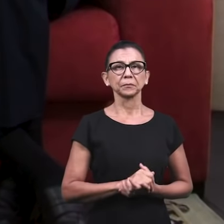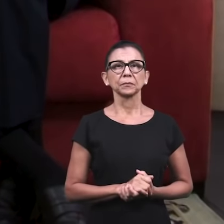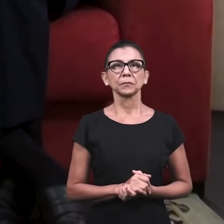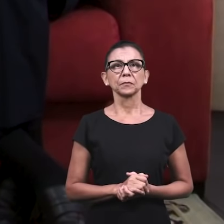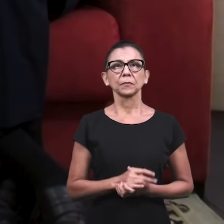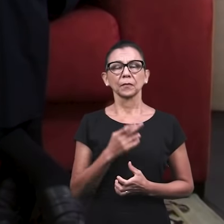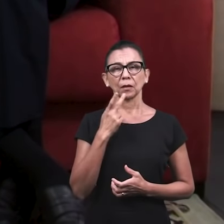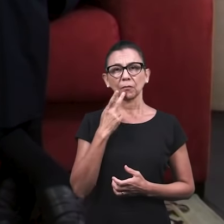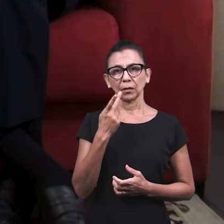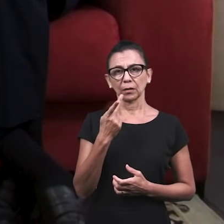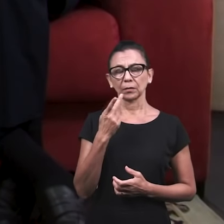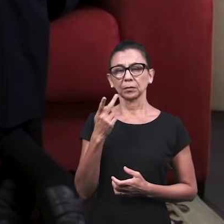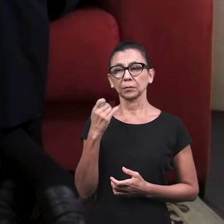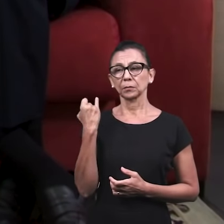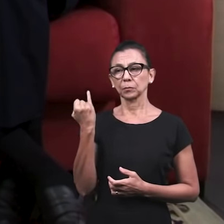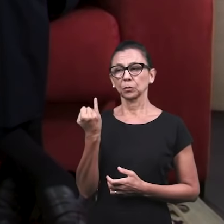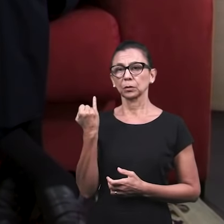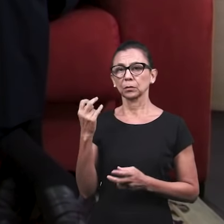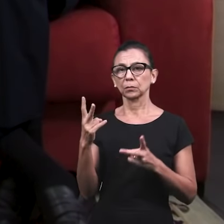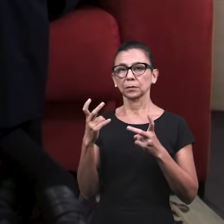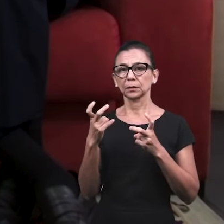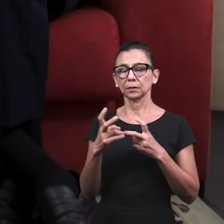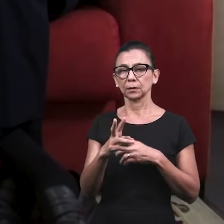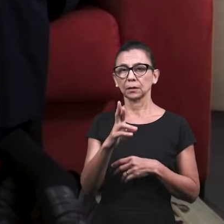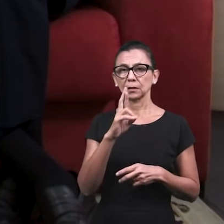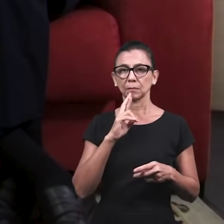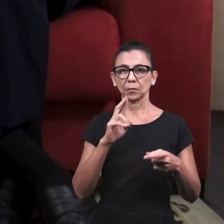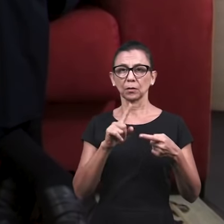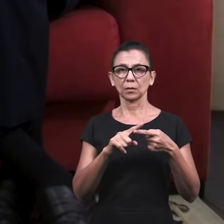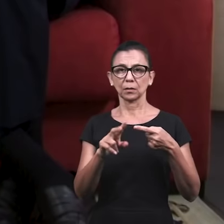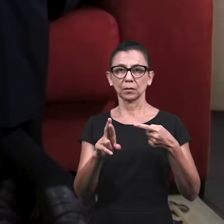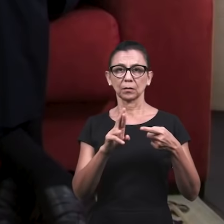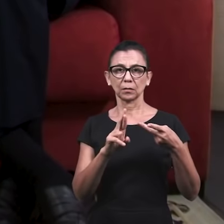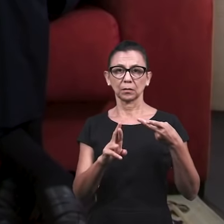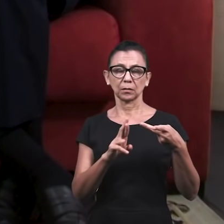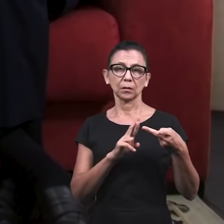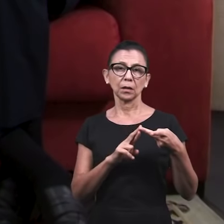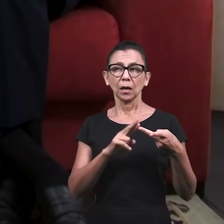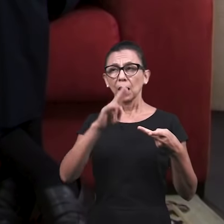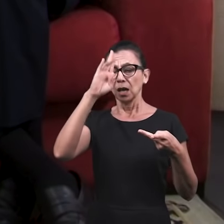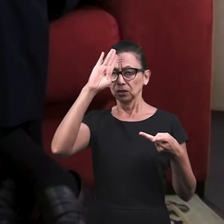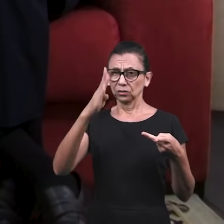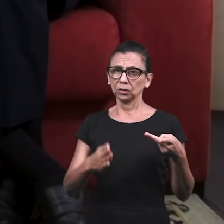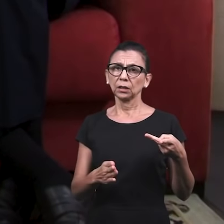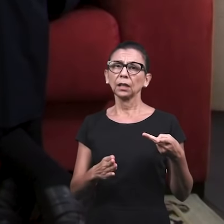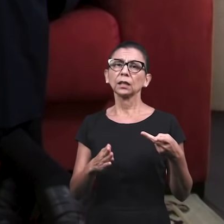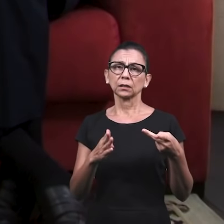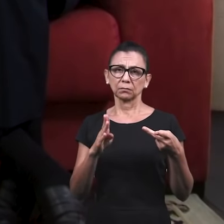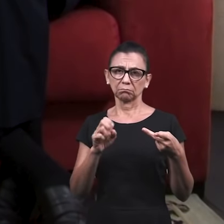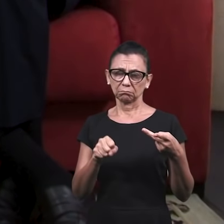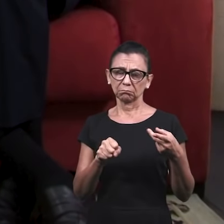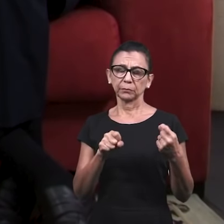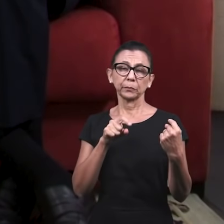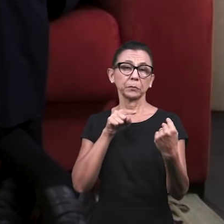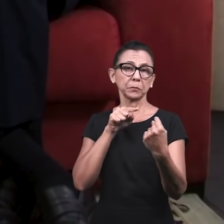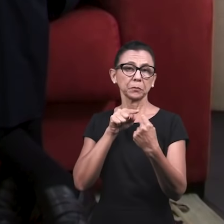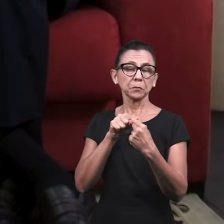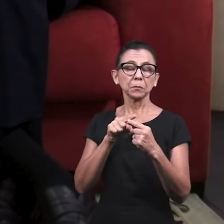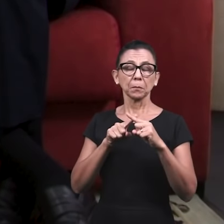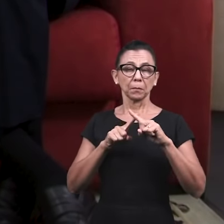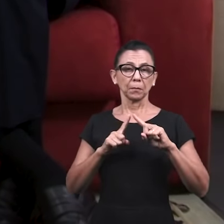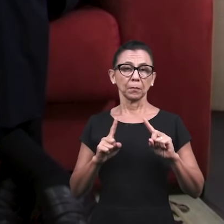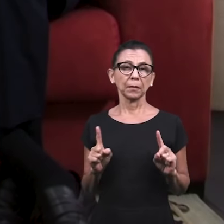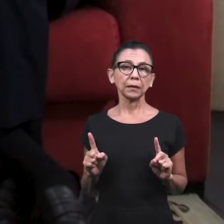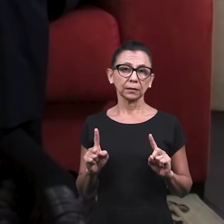é importante nós observarmos essas respostas, pastor Walter, Bárbara, que apesar de serem diretas e objetivas,